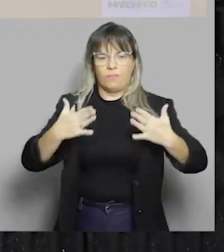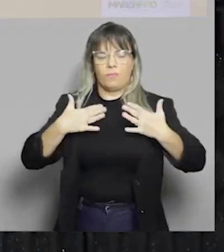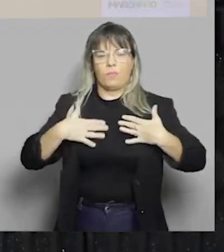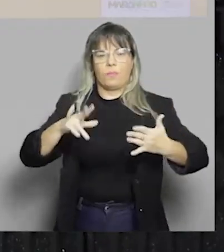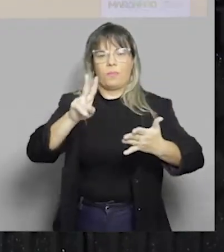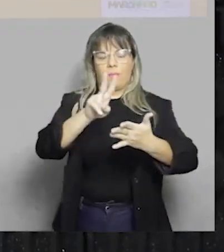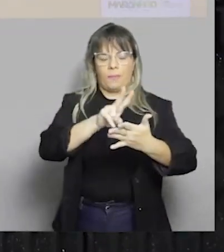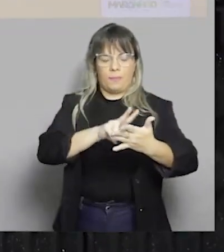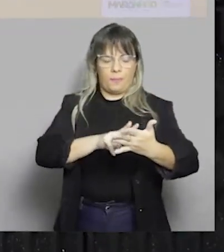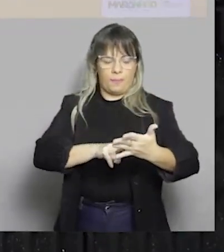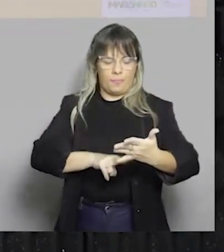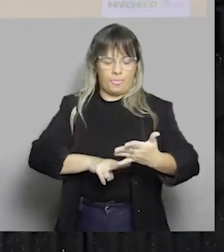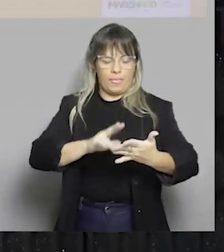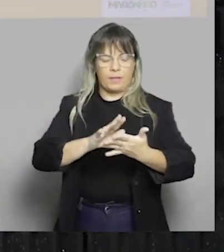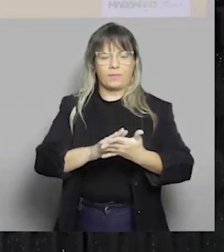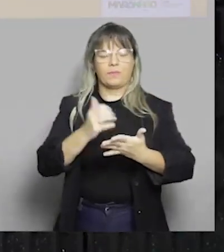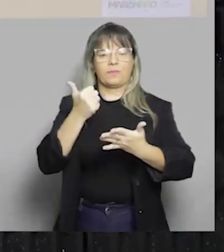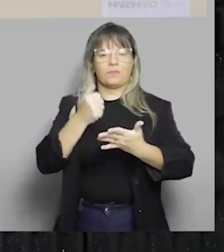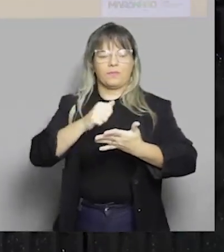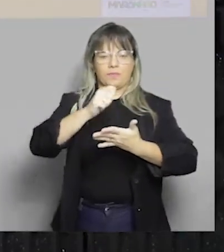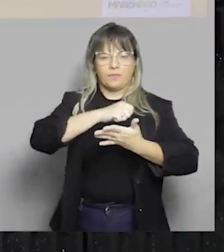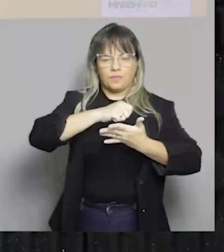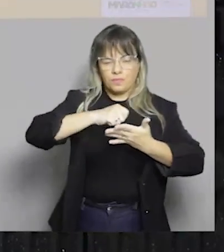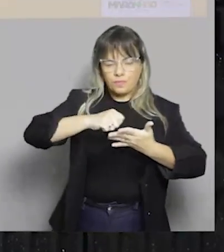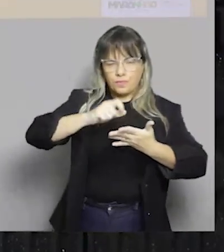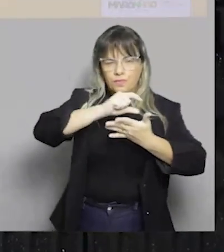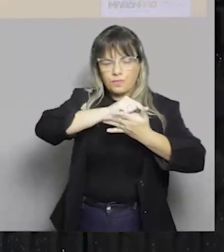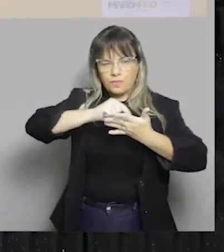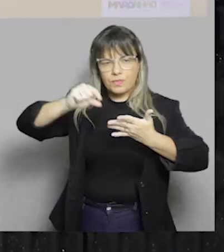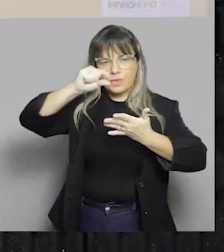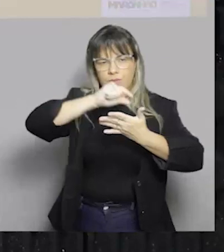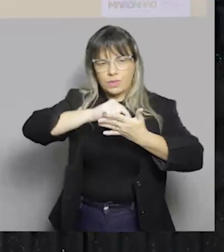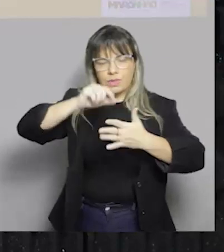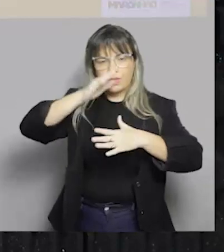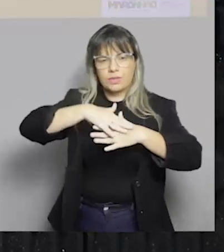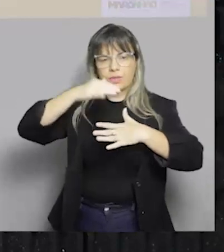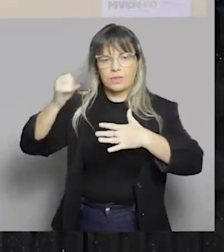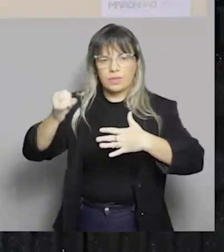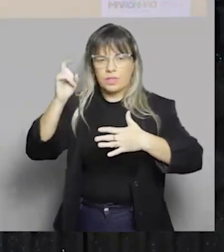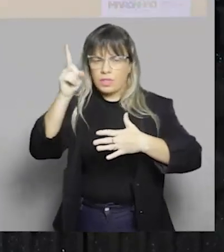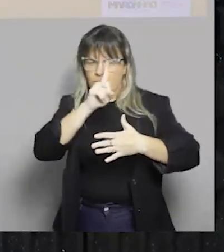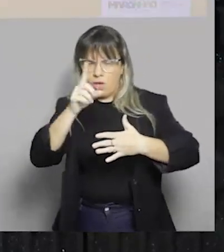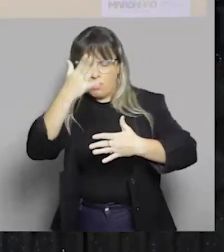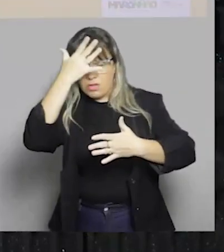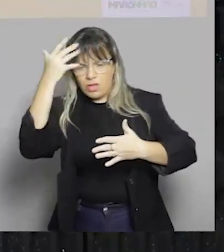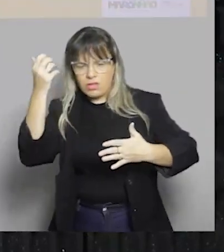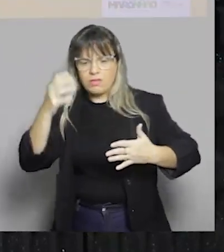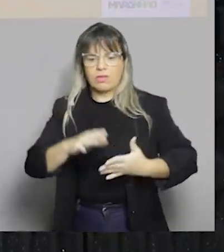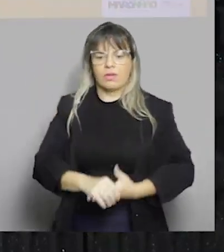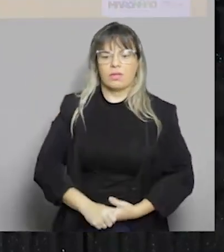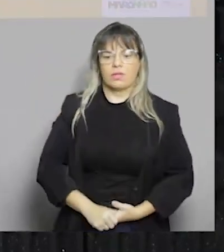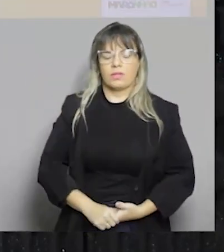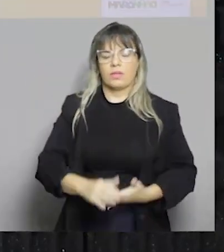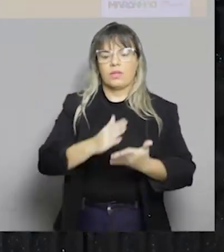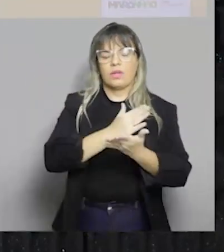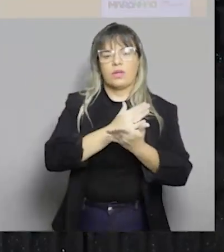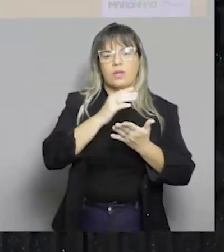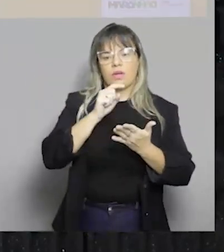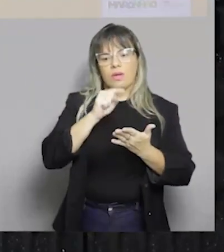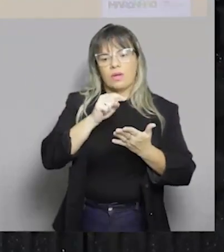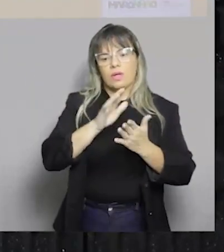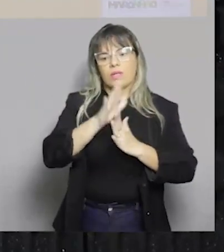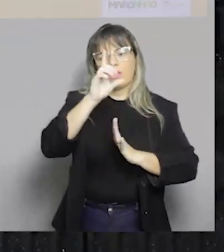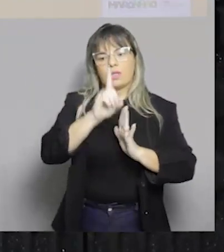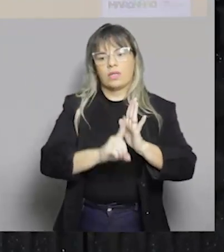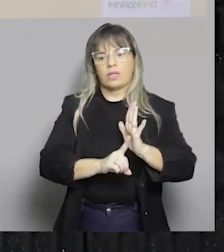Enem, se lê com calma. Pega a tua canetinha sempre, vai grifando os termos mais importantes, não esquece. A partir da década